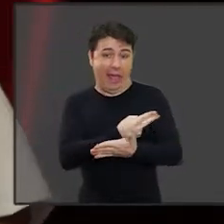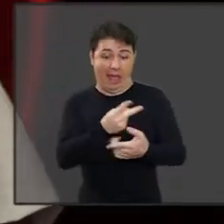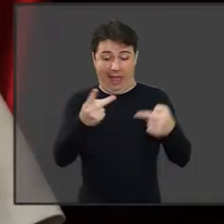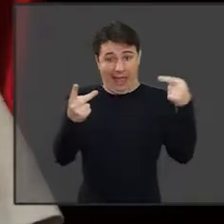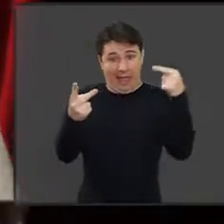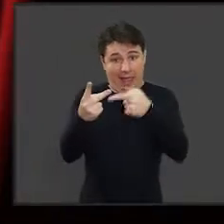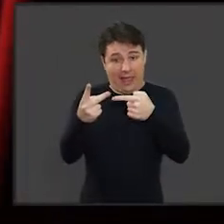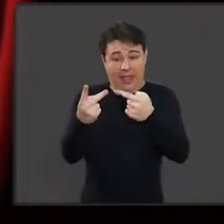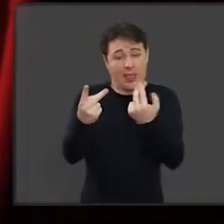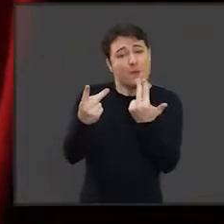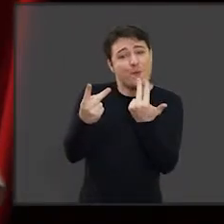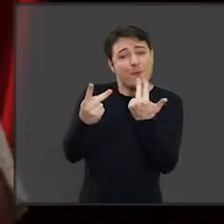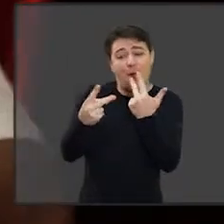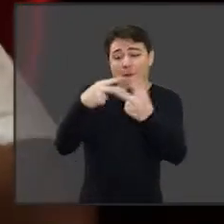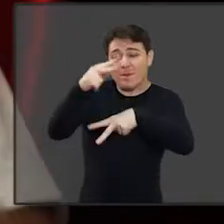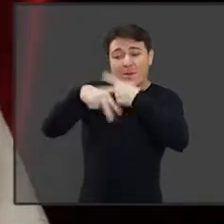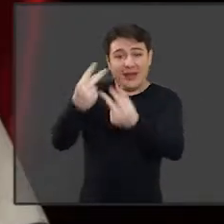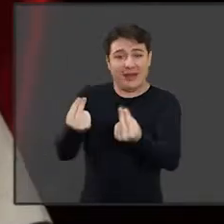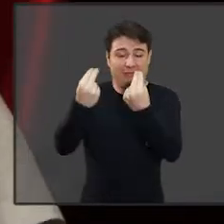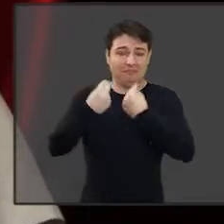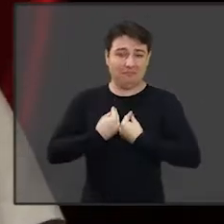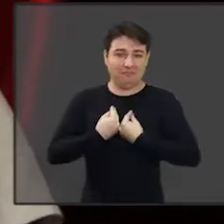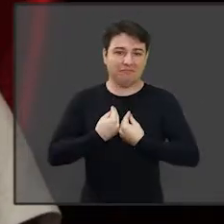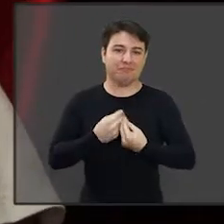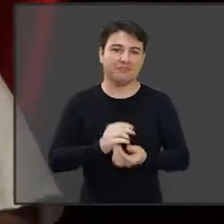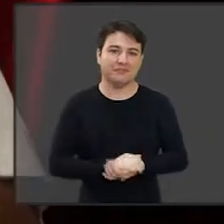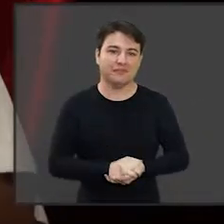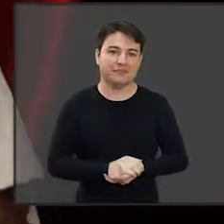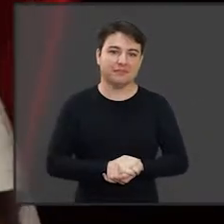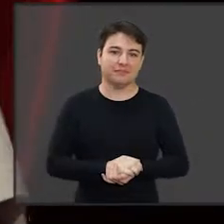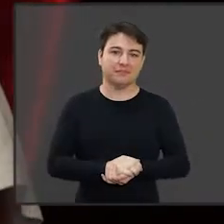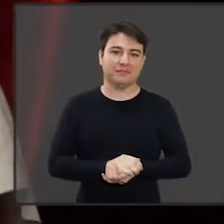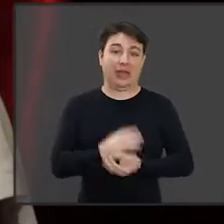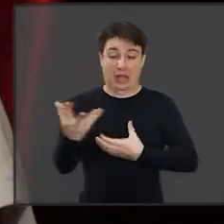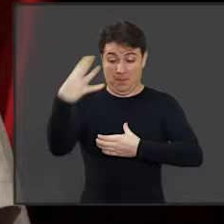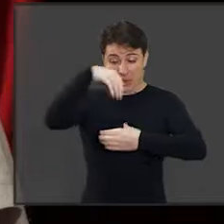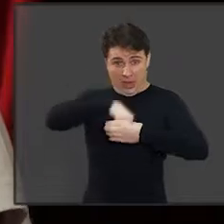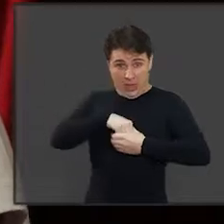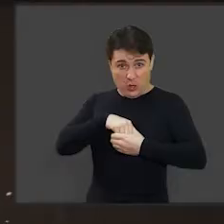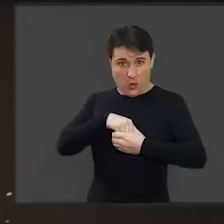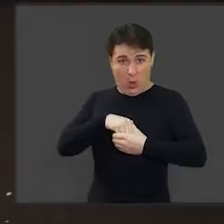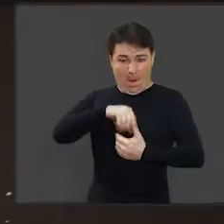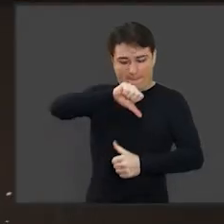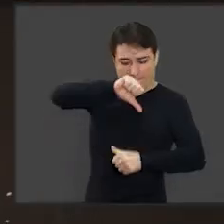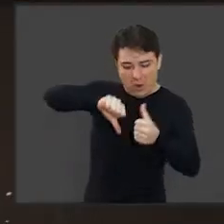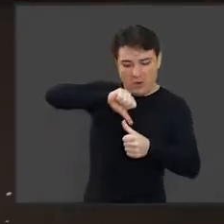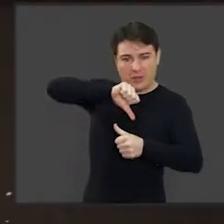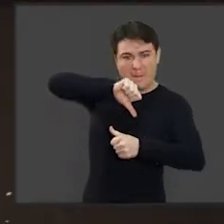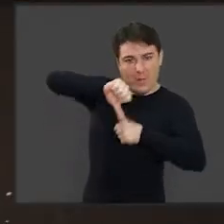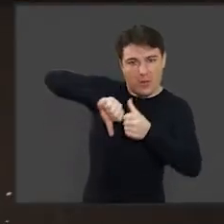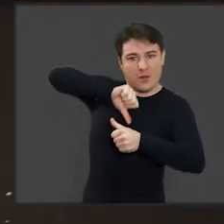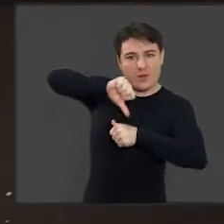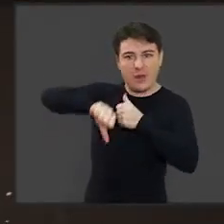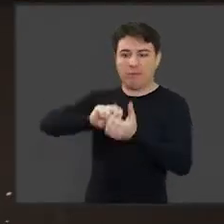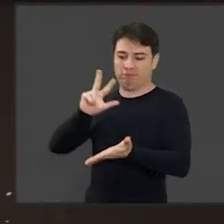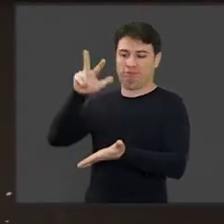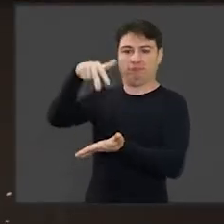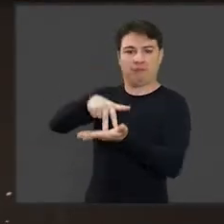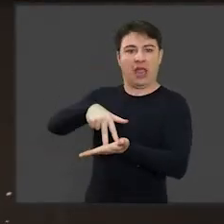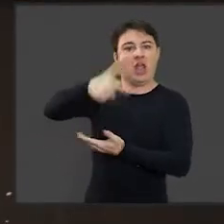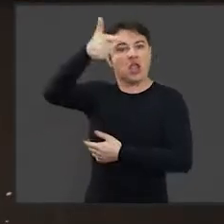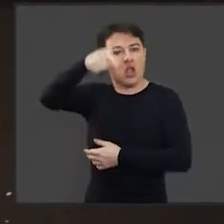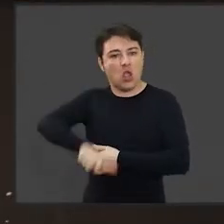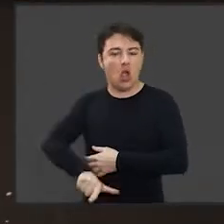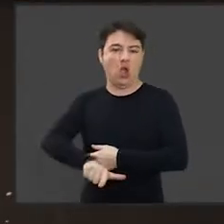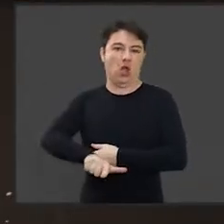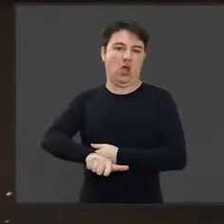improvisador, porque o fracasso para nós é um presente. Quando eu fracasso na cena, isso fica claro, isso passa a